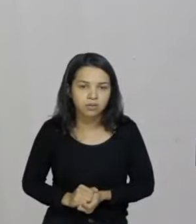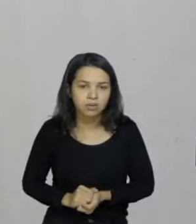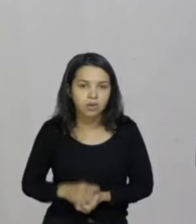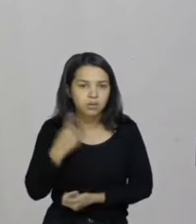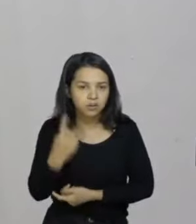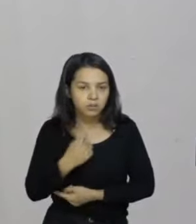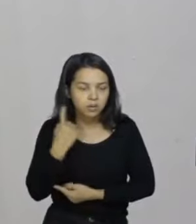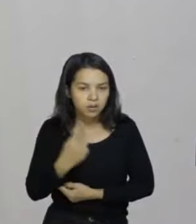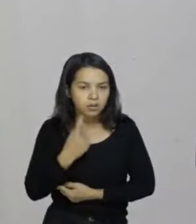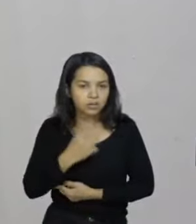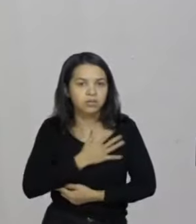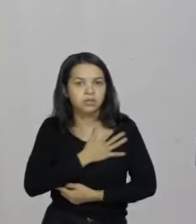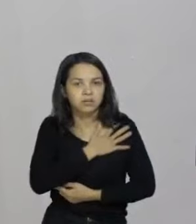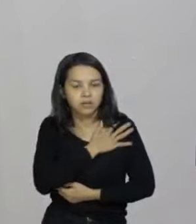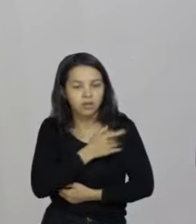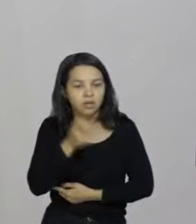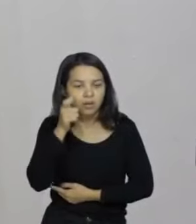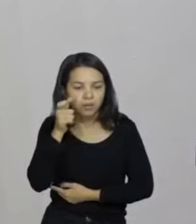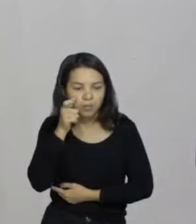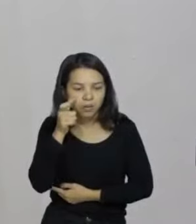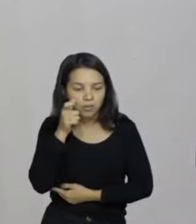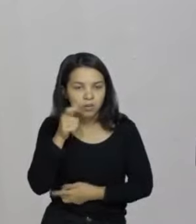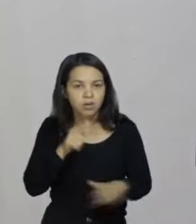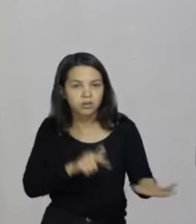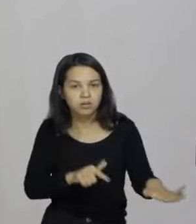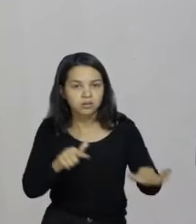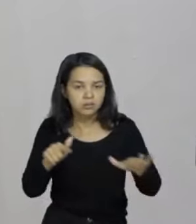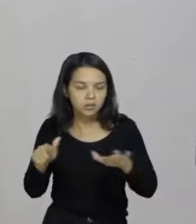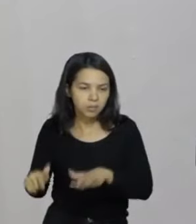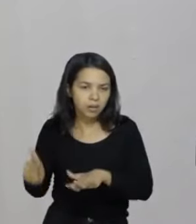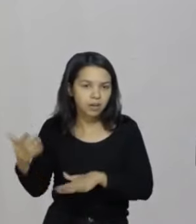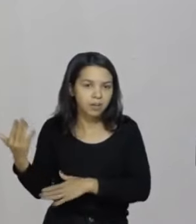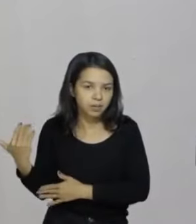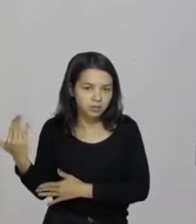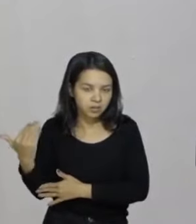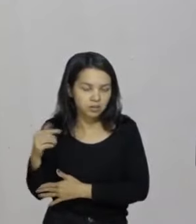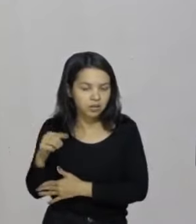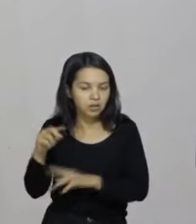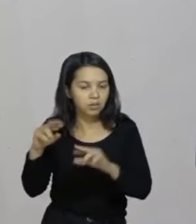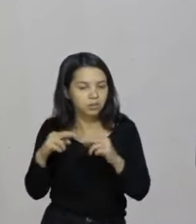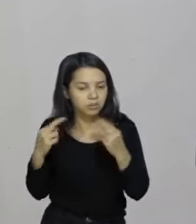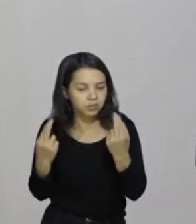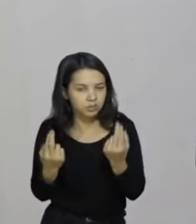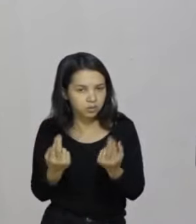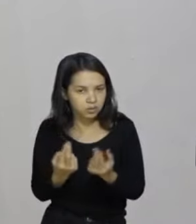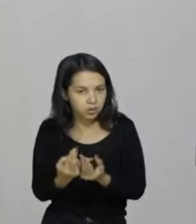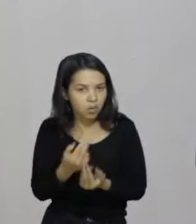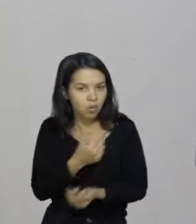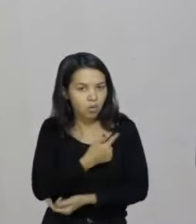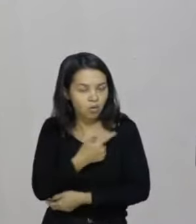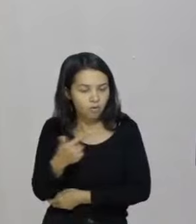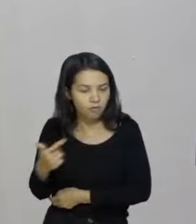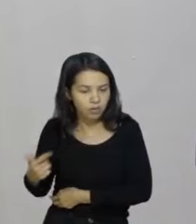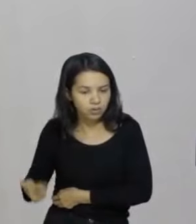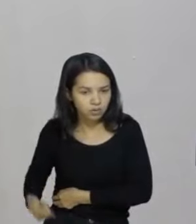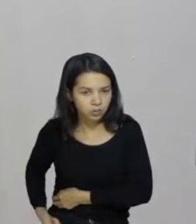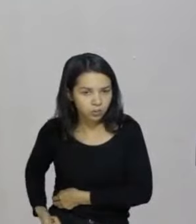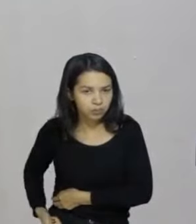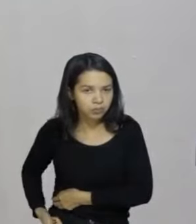Napoleão Bernardes me acompanhou semana passada em uma destas reuniões aonde o governador